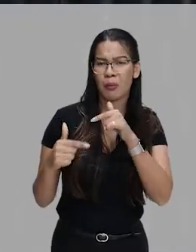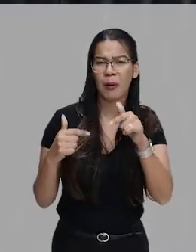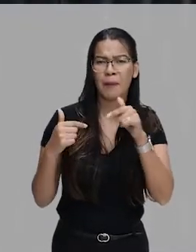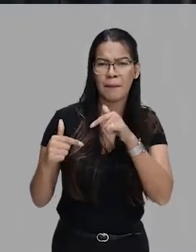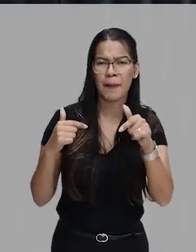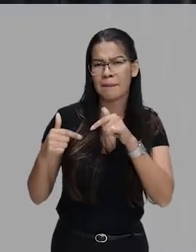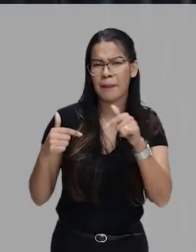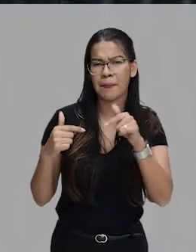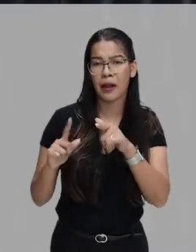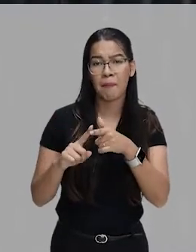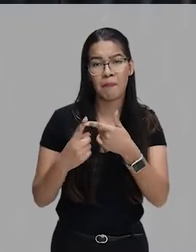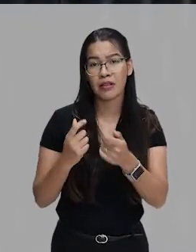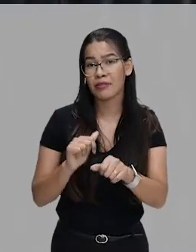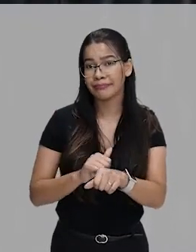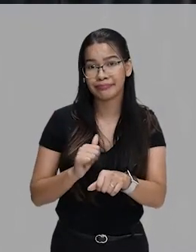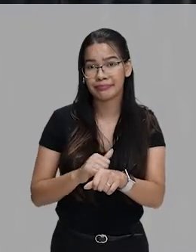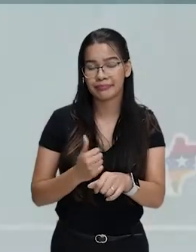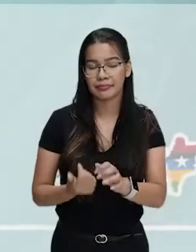para vocês.